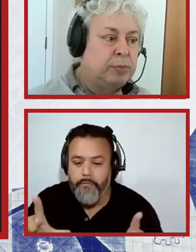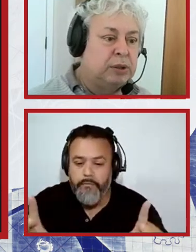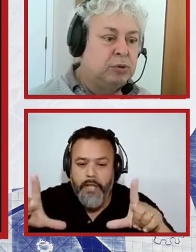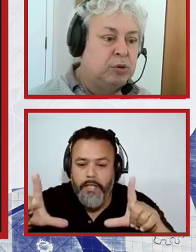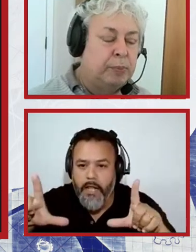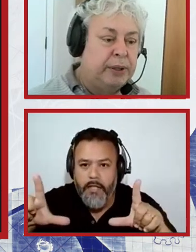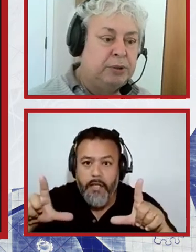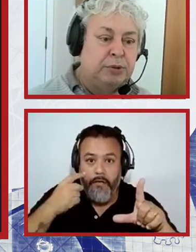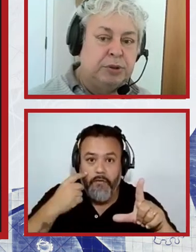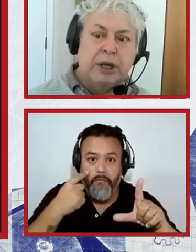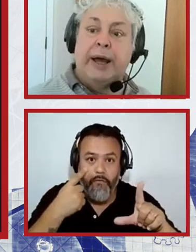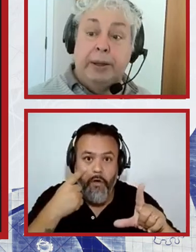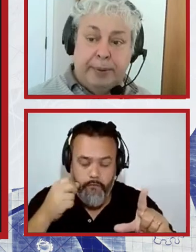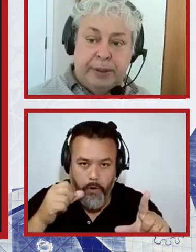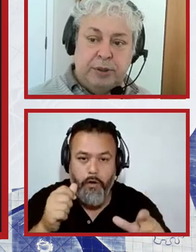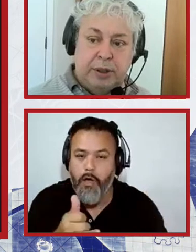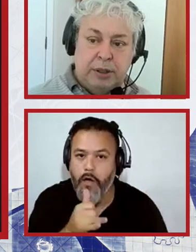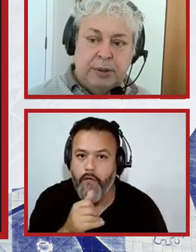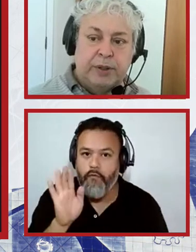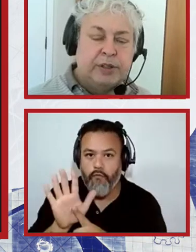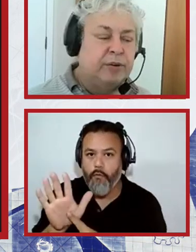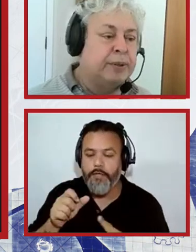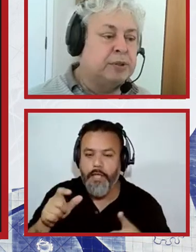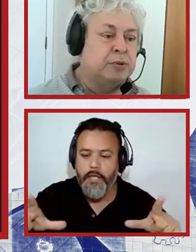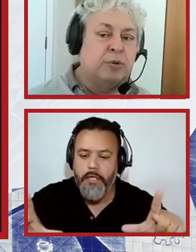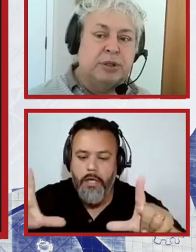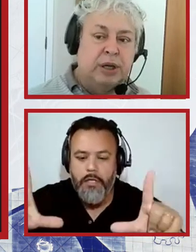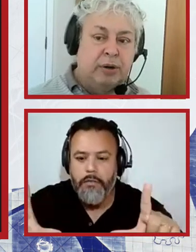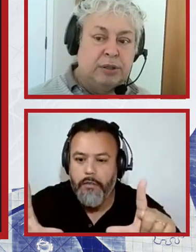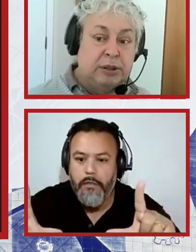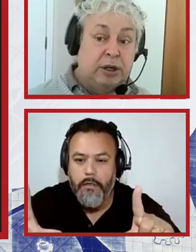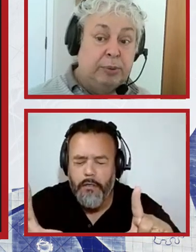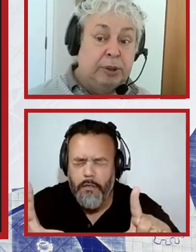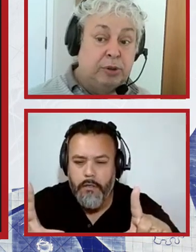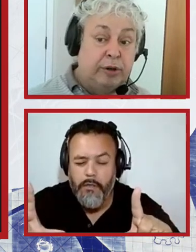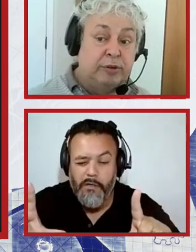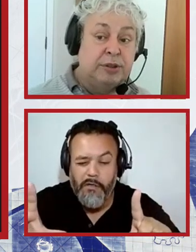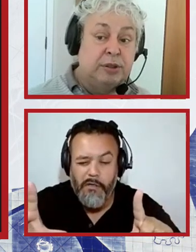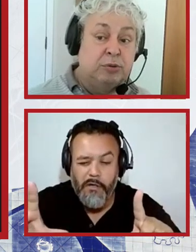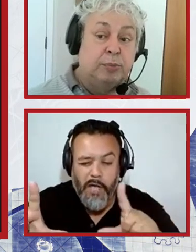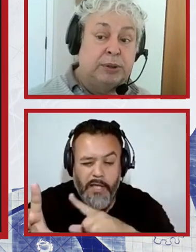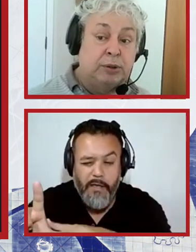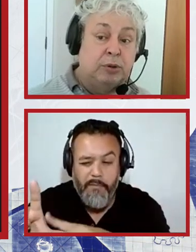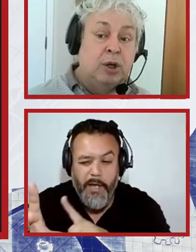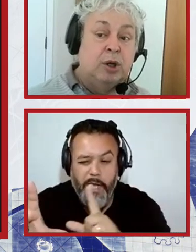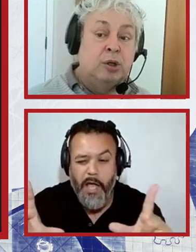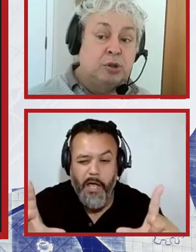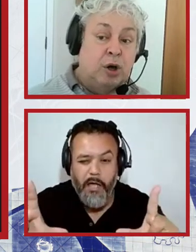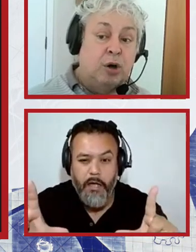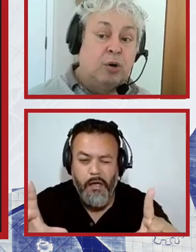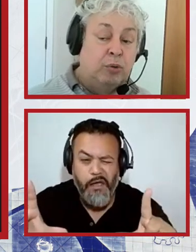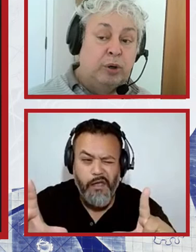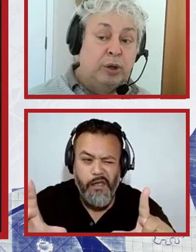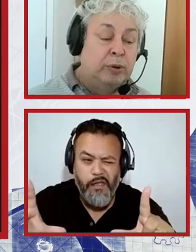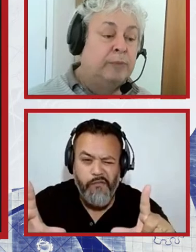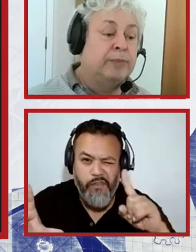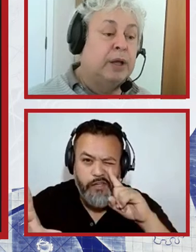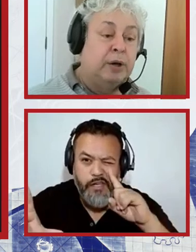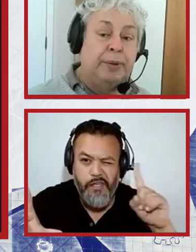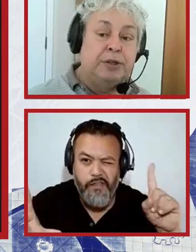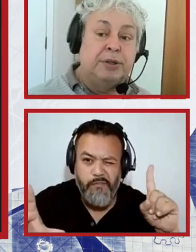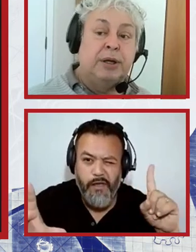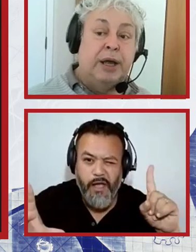consegue utilizar o computador com plenitude. É impressionante. Se uma pessoa com esclerose lateral amiotrófica usando o computador só com o